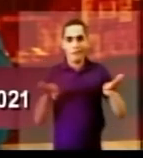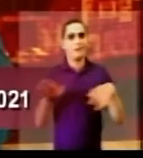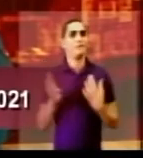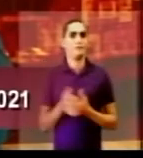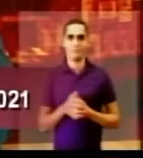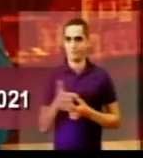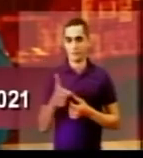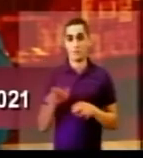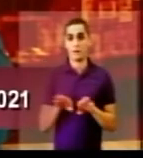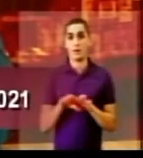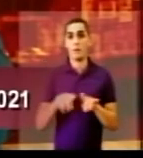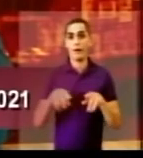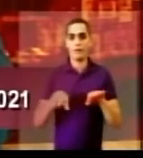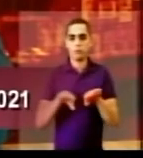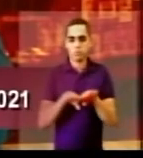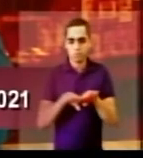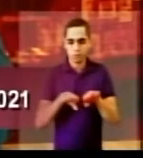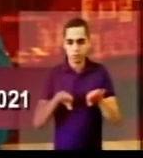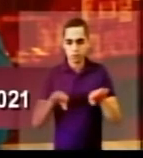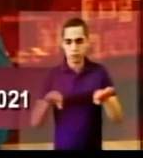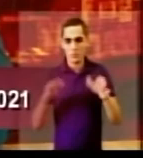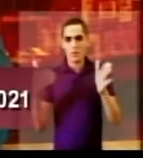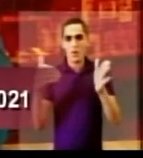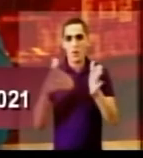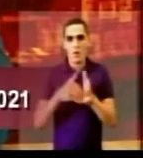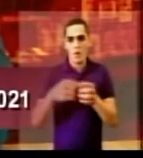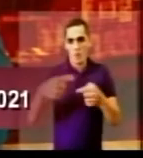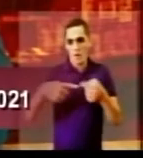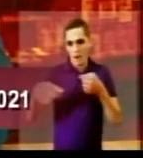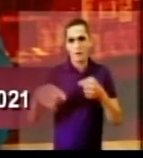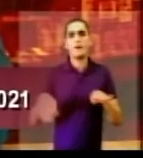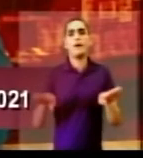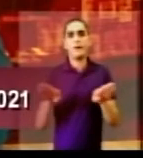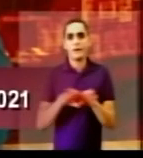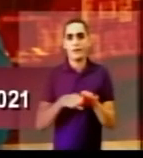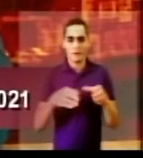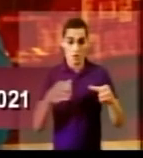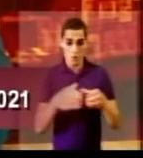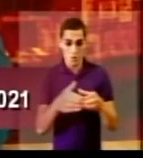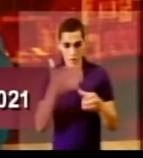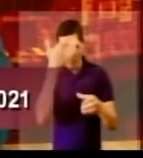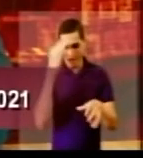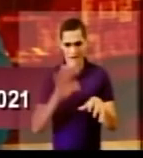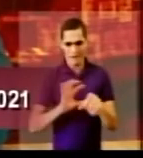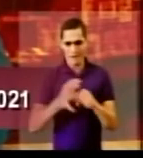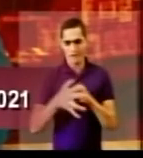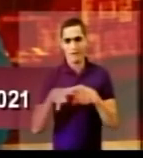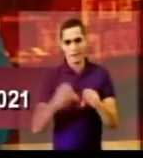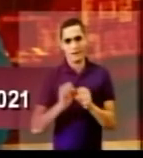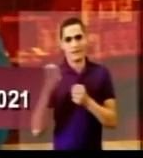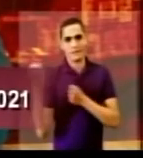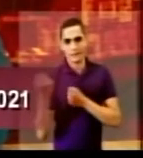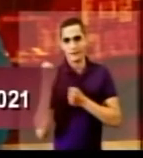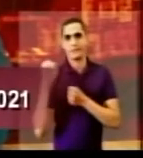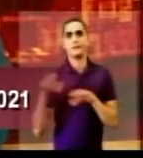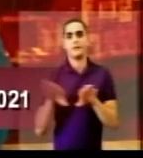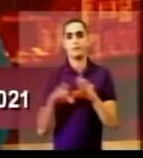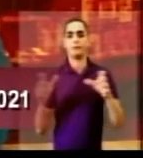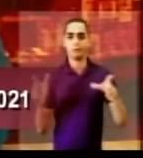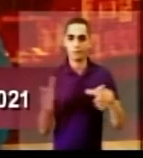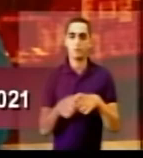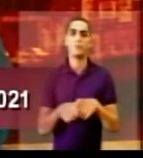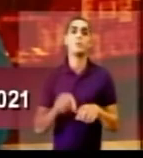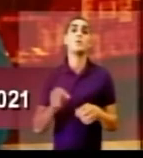A média móvel está caindo. Casos graves está caindo. O que permanece ainda em um